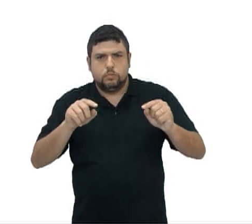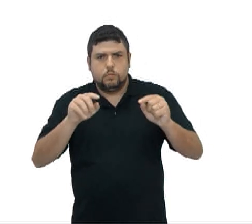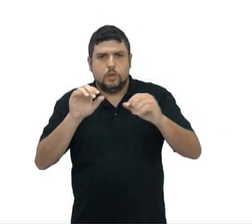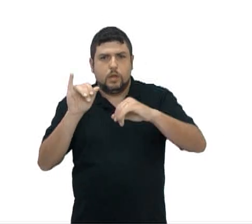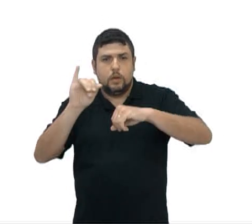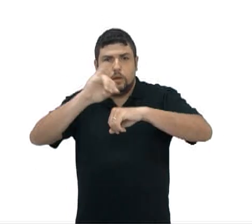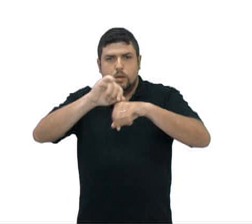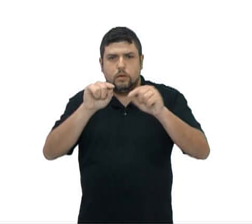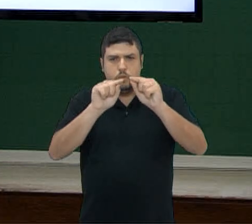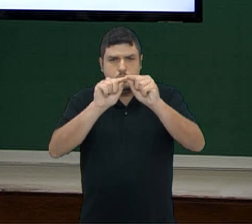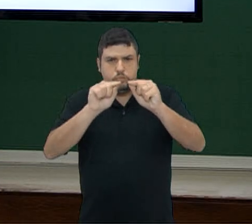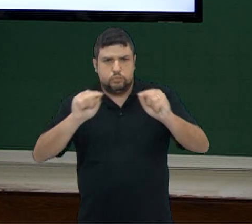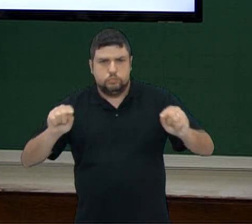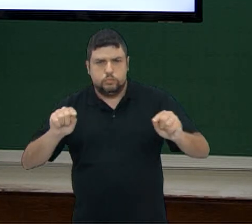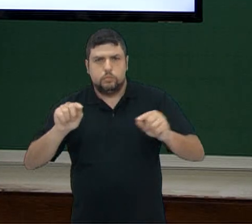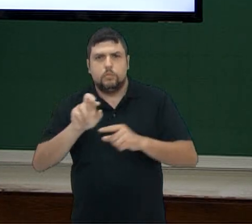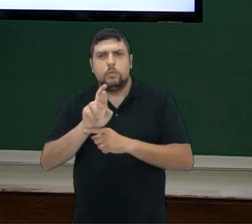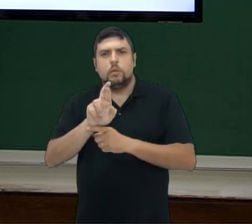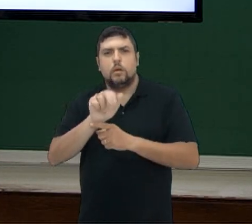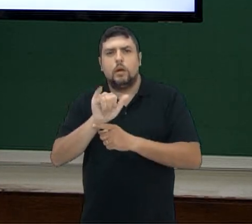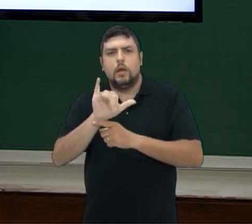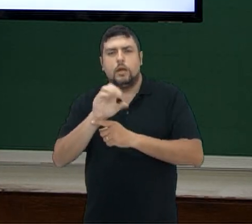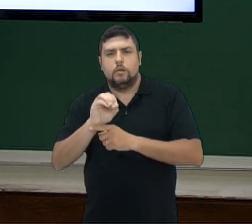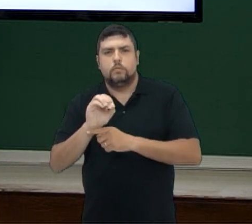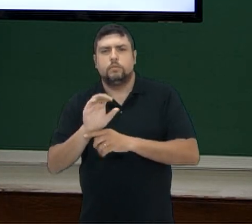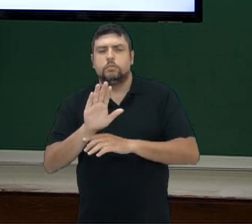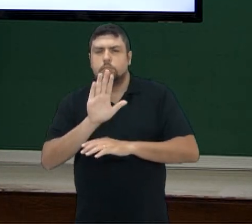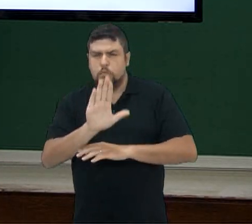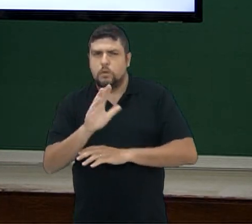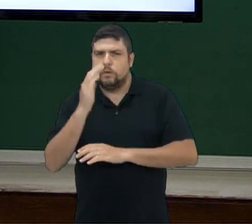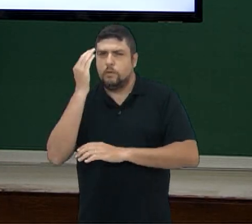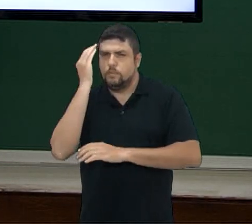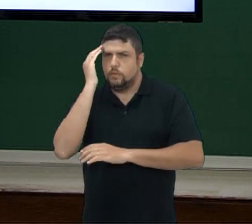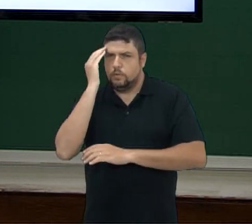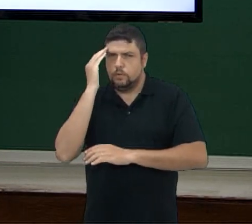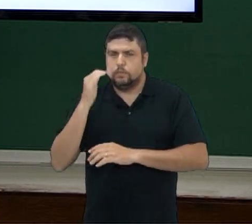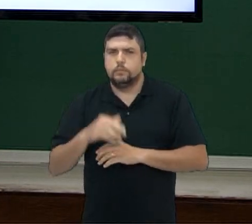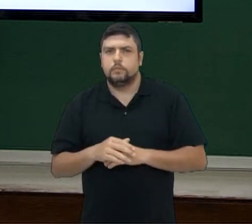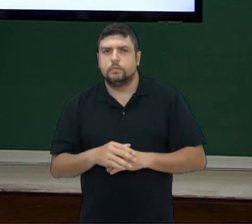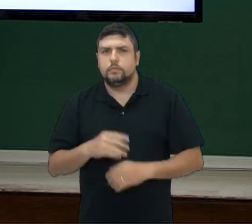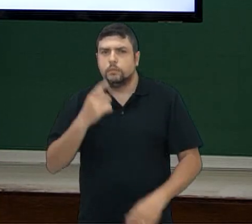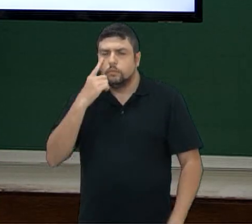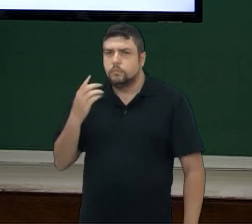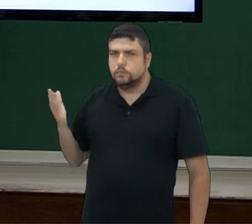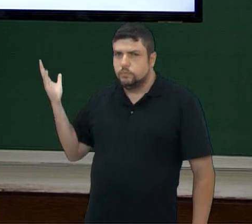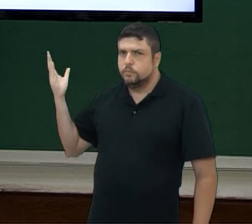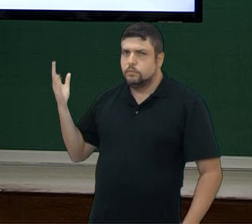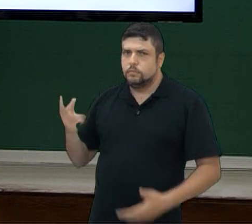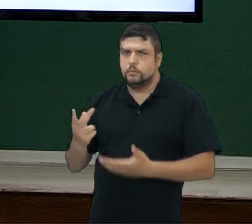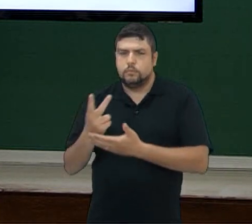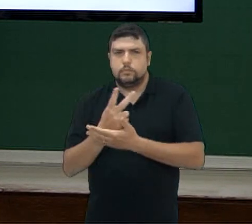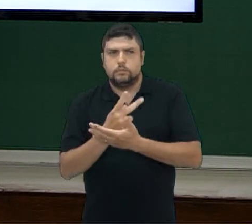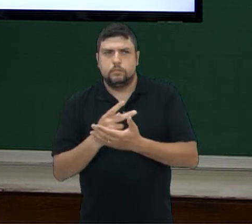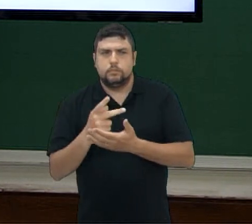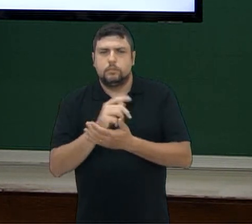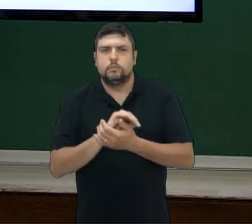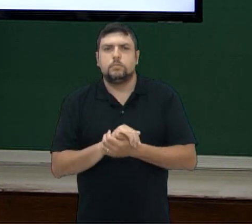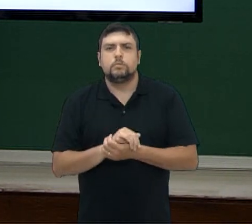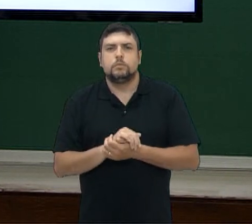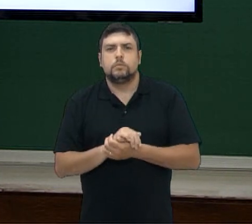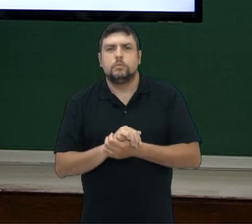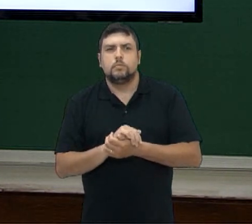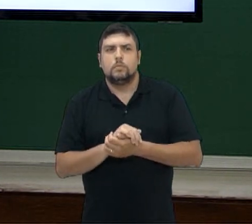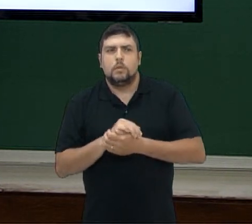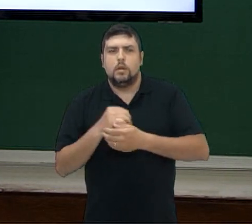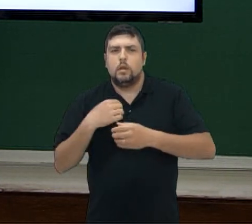entender parte a parte dessa propriedade. Nesse desenho, eu tenho 2 quadrados. Um quadrado